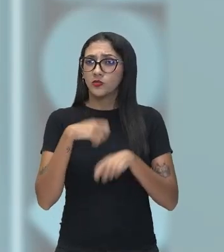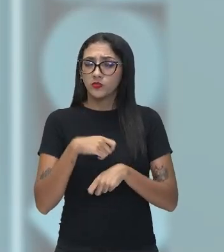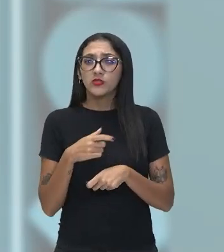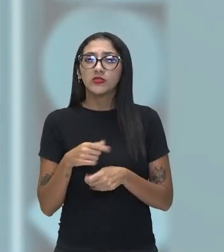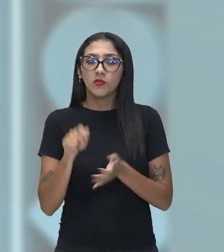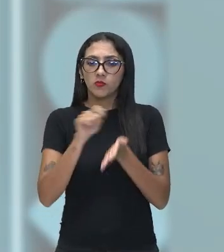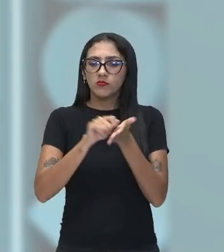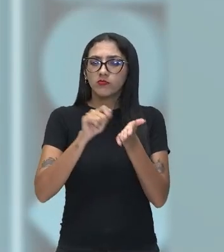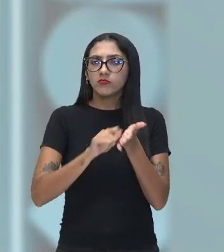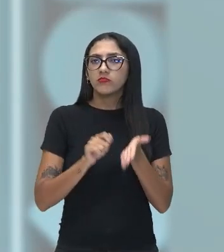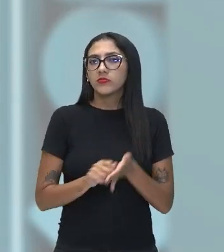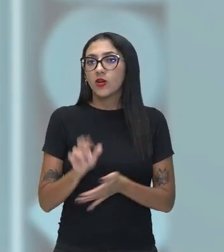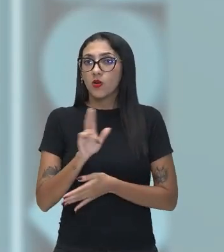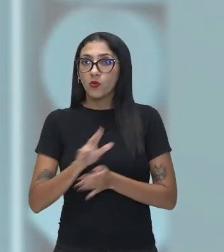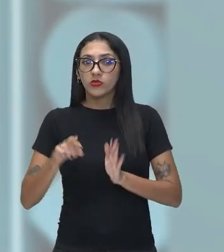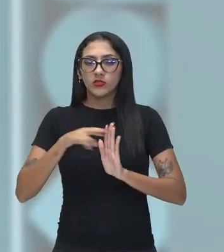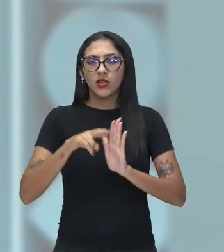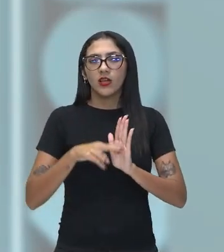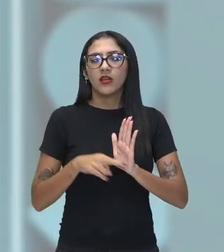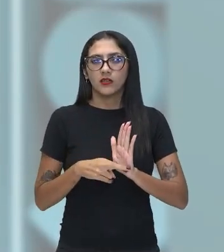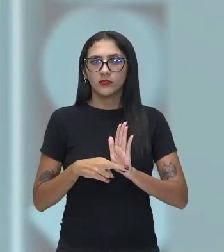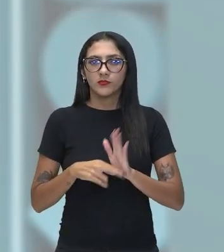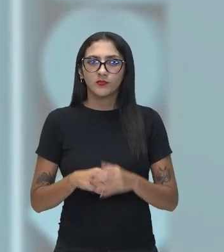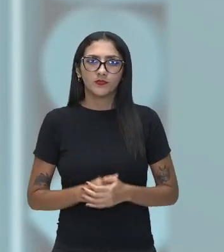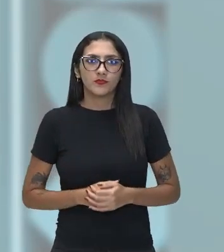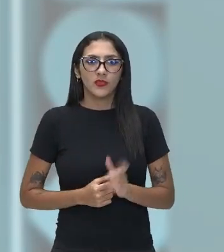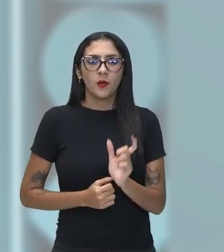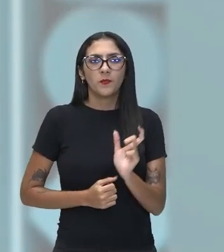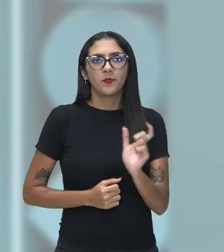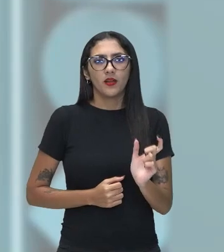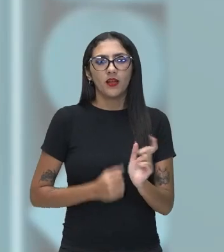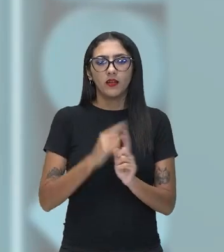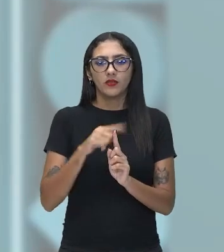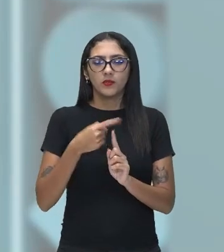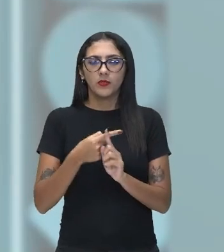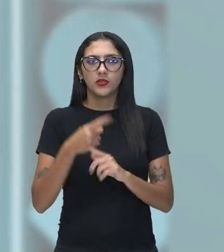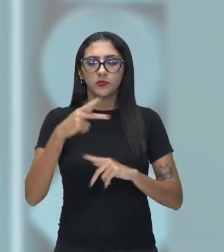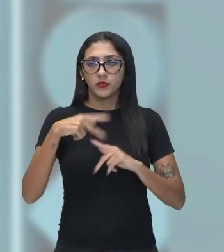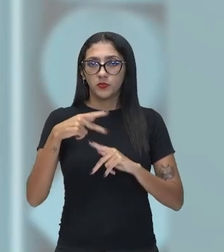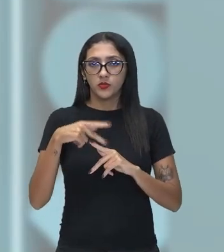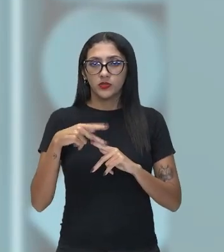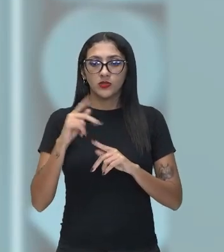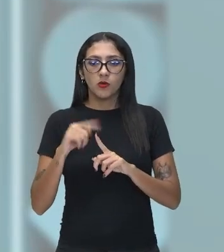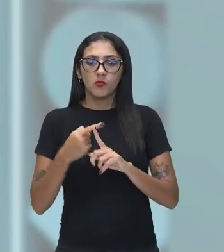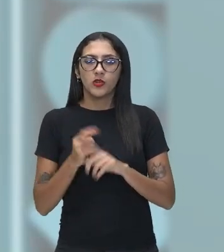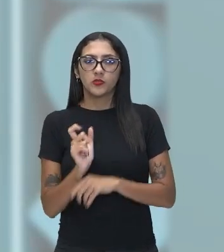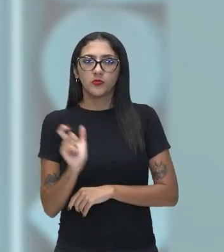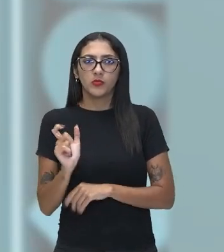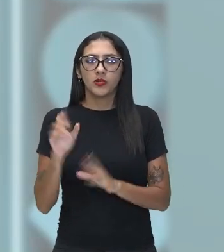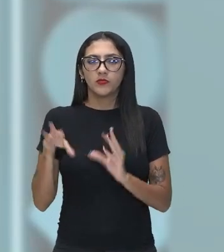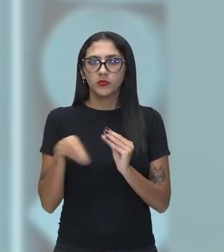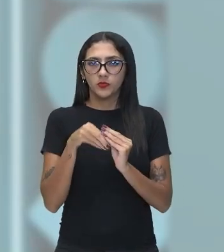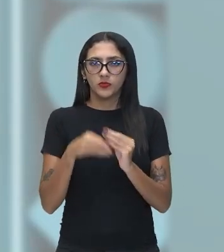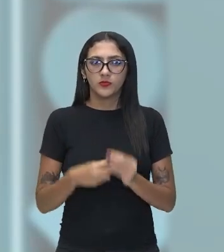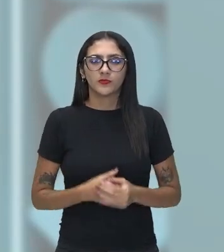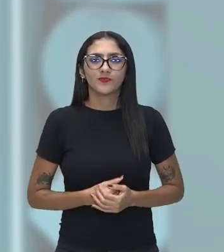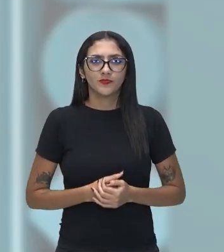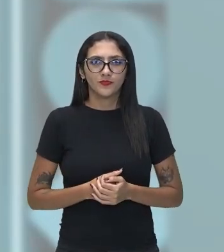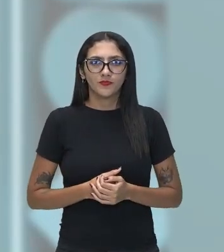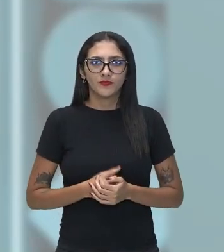como regra para fazer a conexão de determinada palavra com um complemento, ok? A regência nominal,